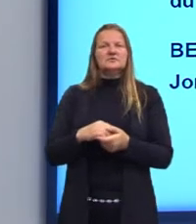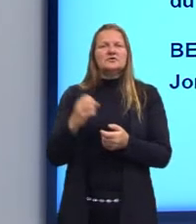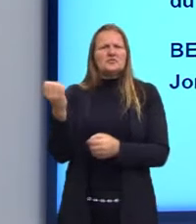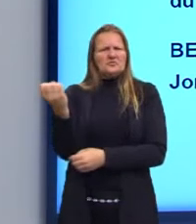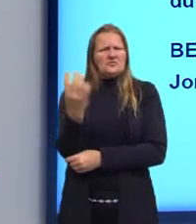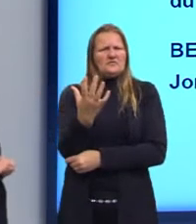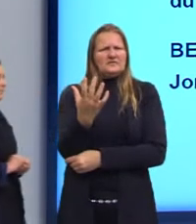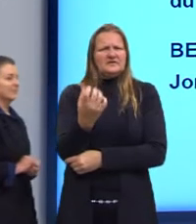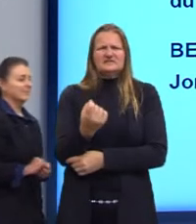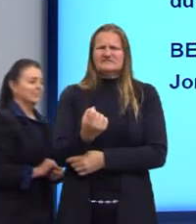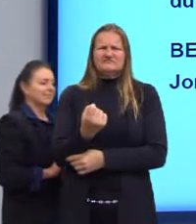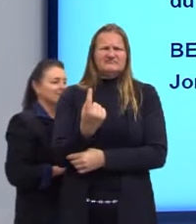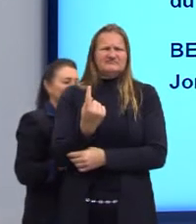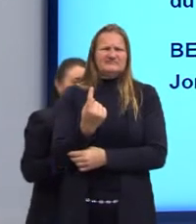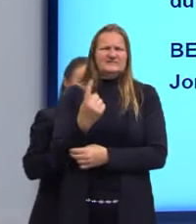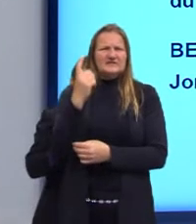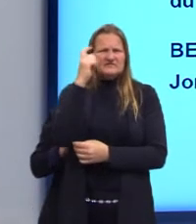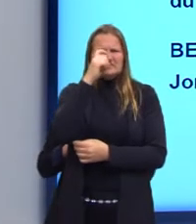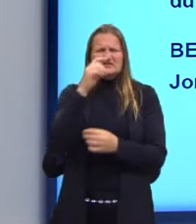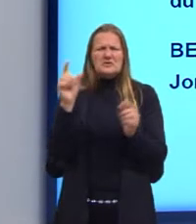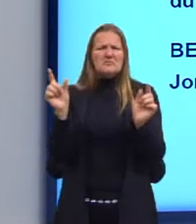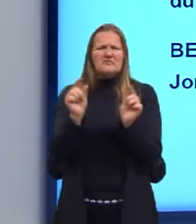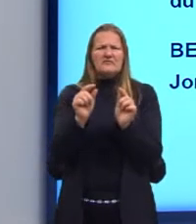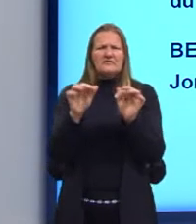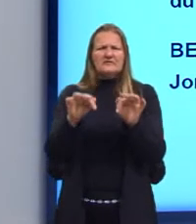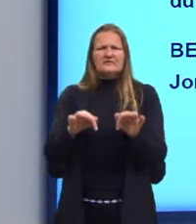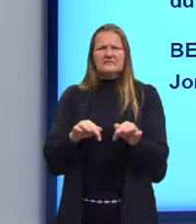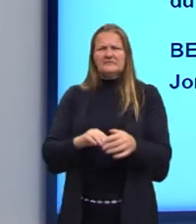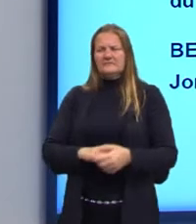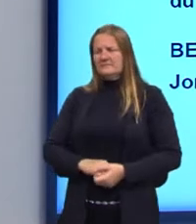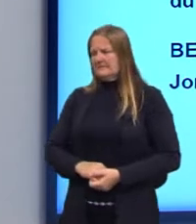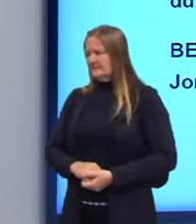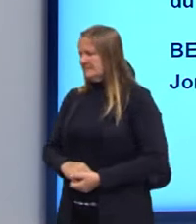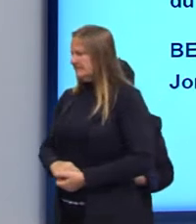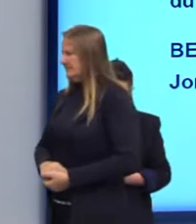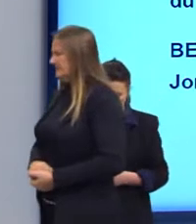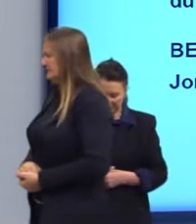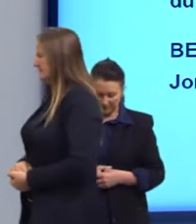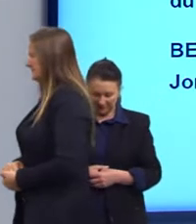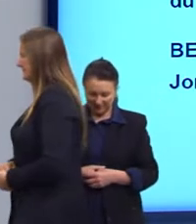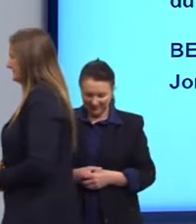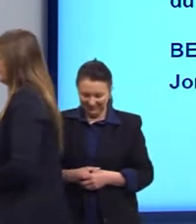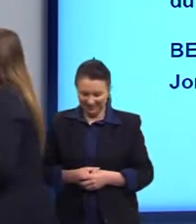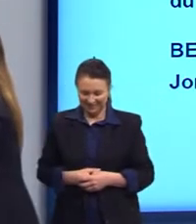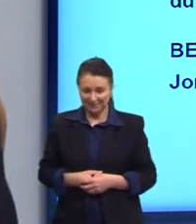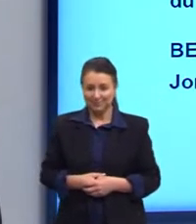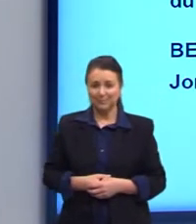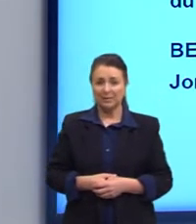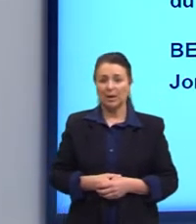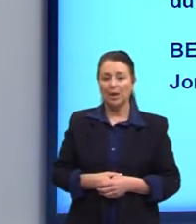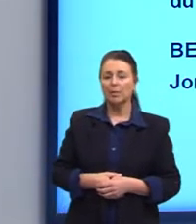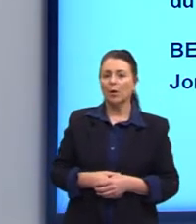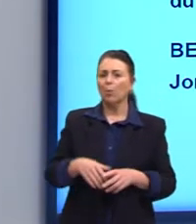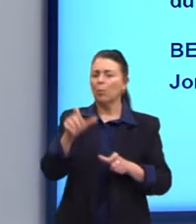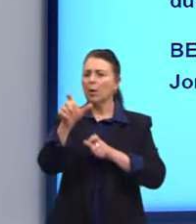novidade de vida breve logo cansaria então público e achar super legal mas